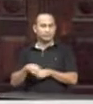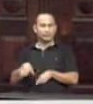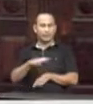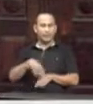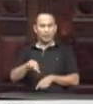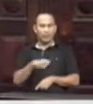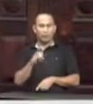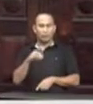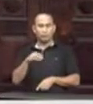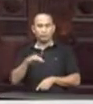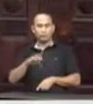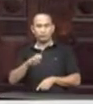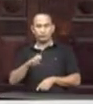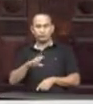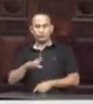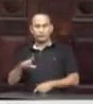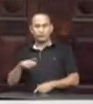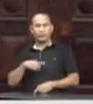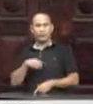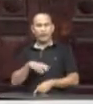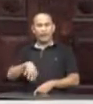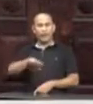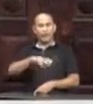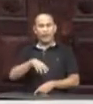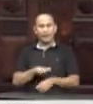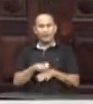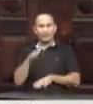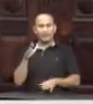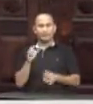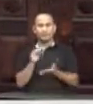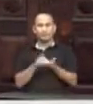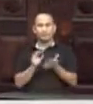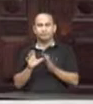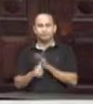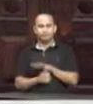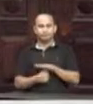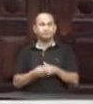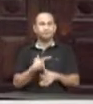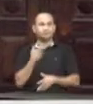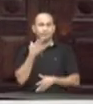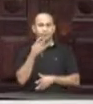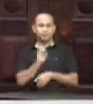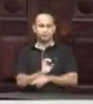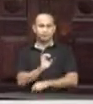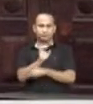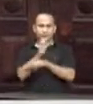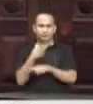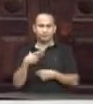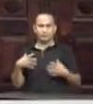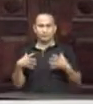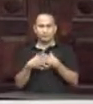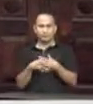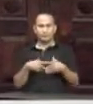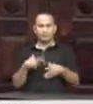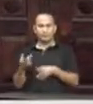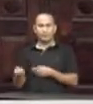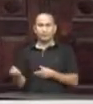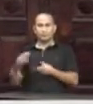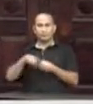de combustíveis, uma das áreas com maior sonegação no Estado. Mas para concluir, Senhor presidente, voltando ao